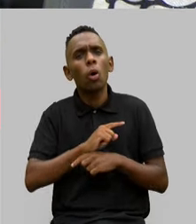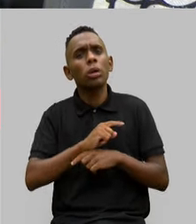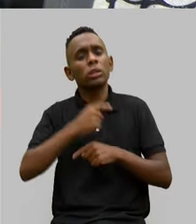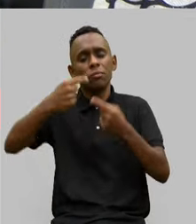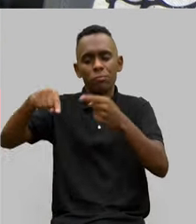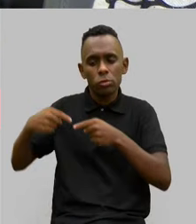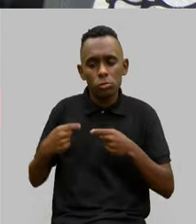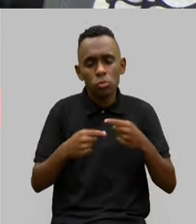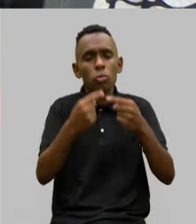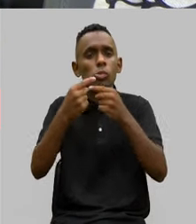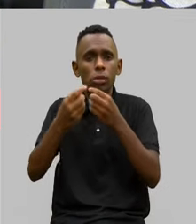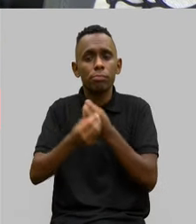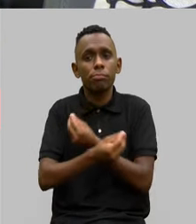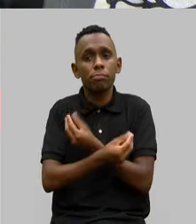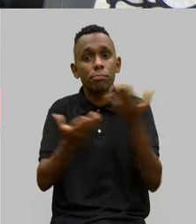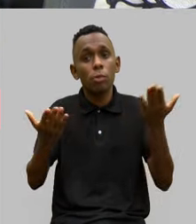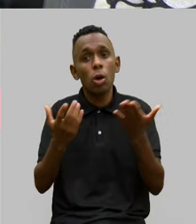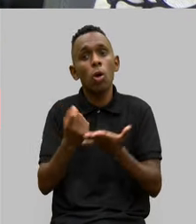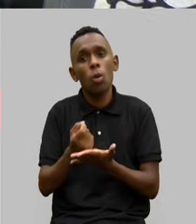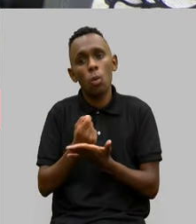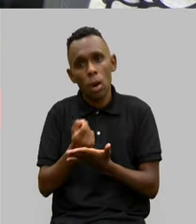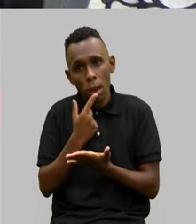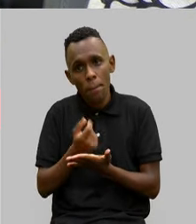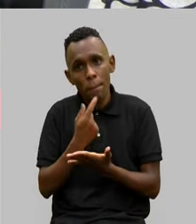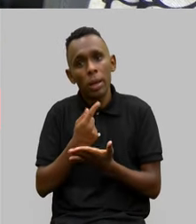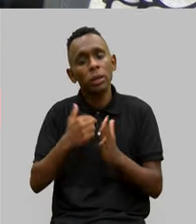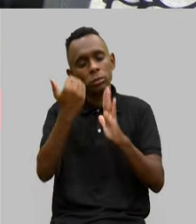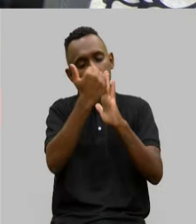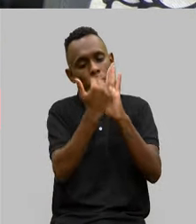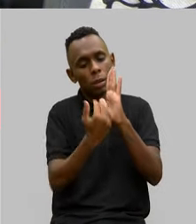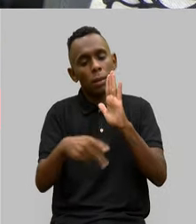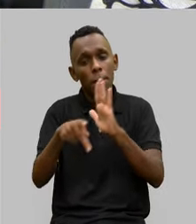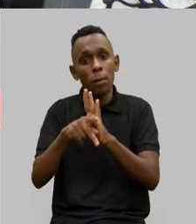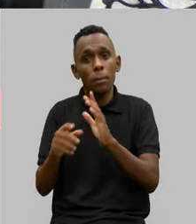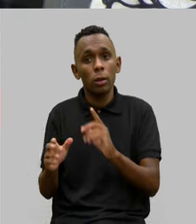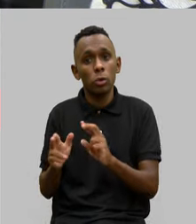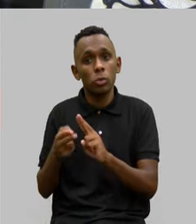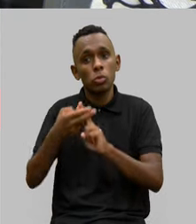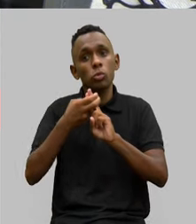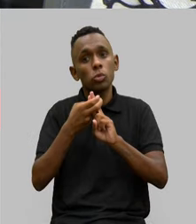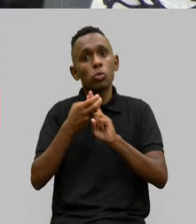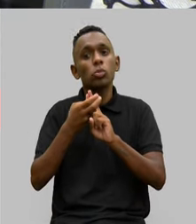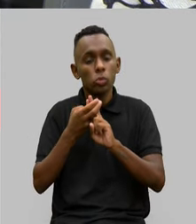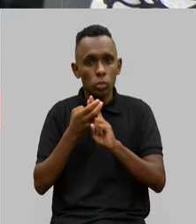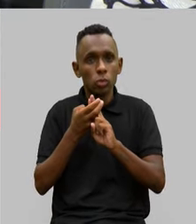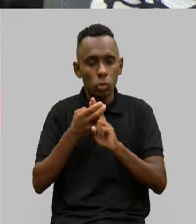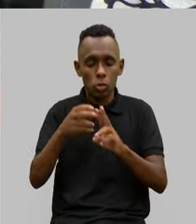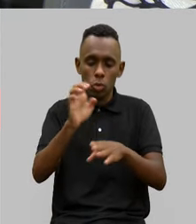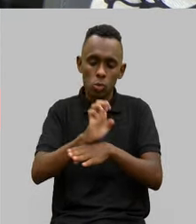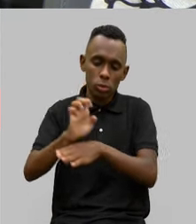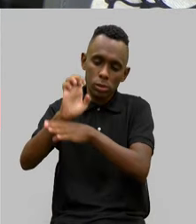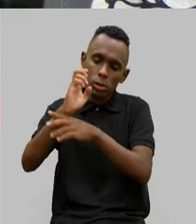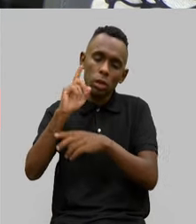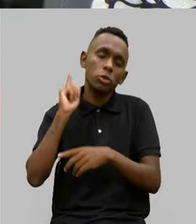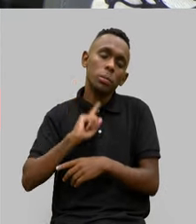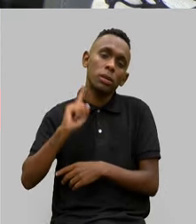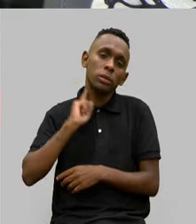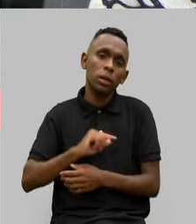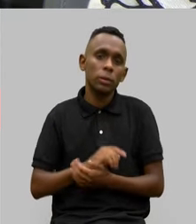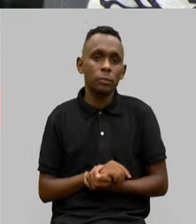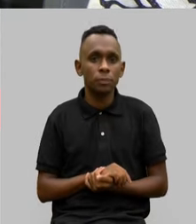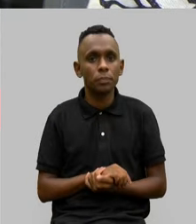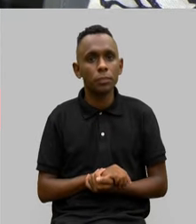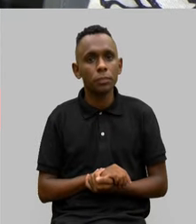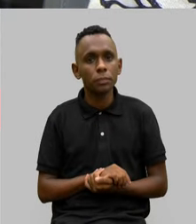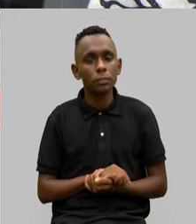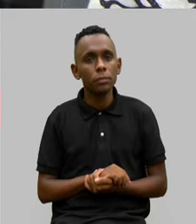exatamente o fornecimento desses medicamentos que estej na lista do principalmente no âmbito do Estado de Minas Gerais eh então